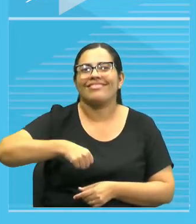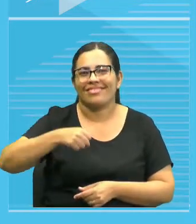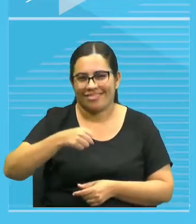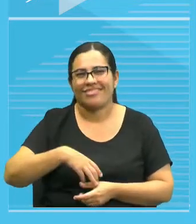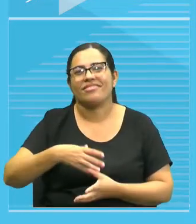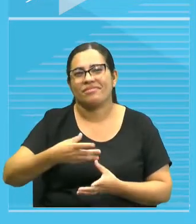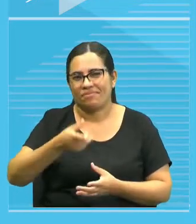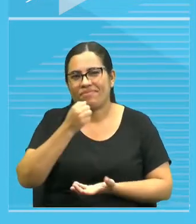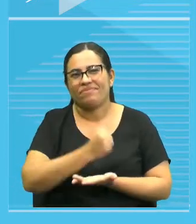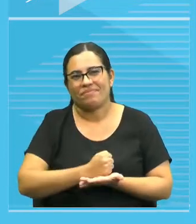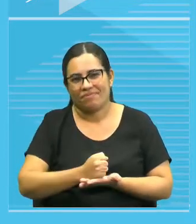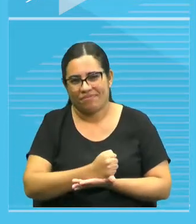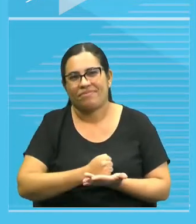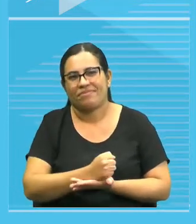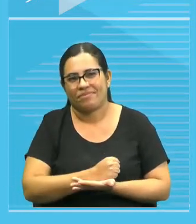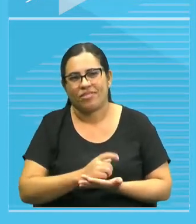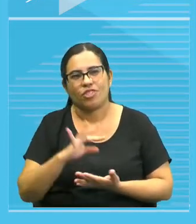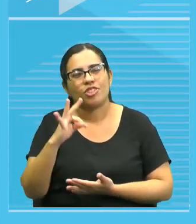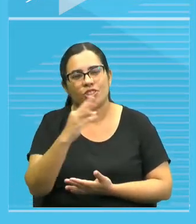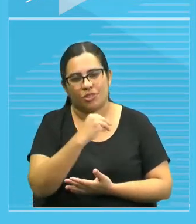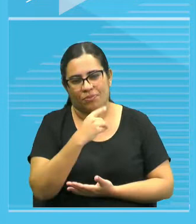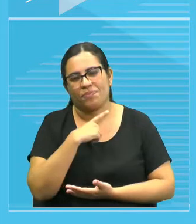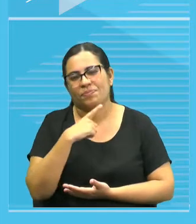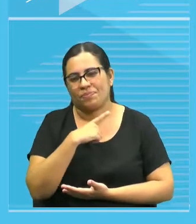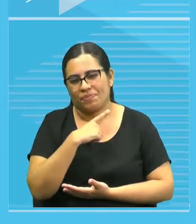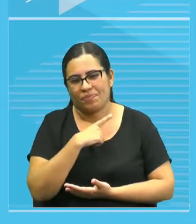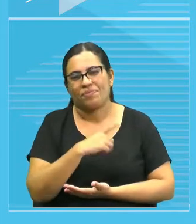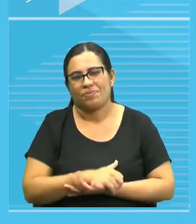também tenho.